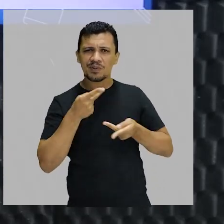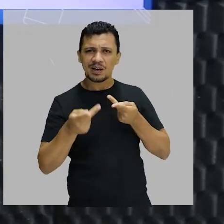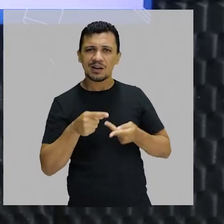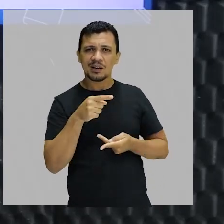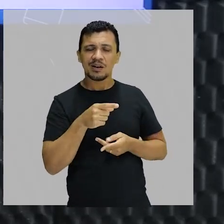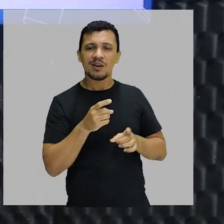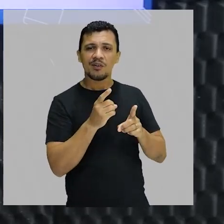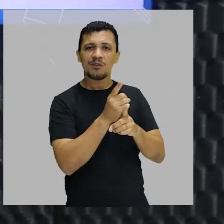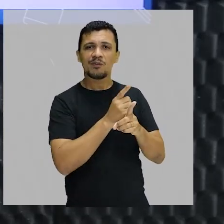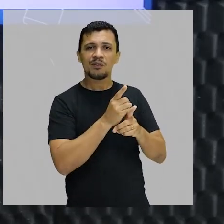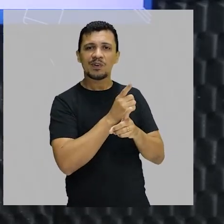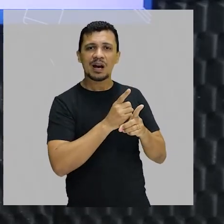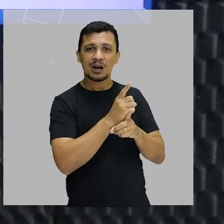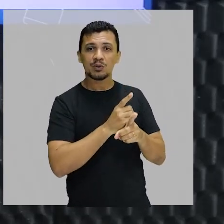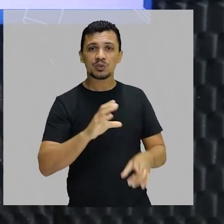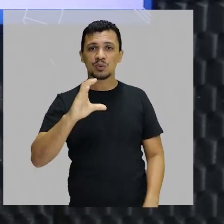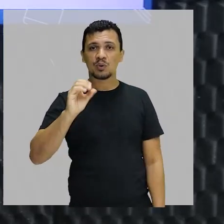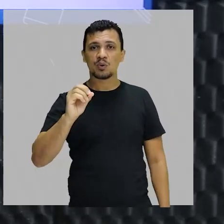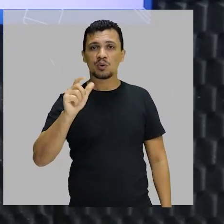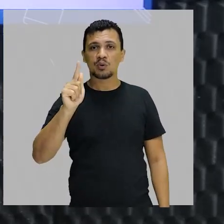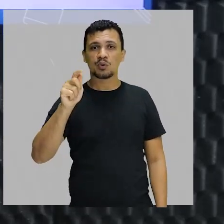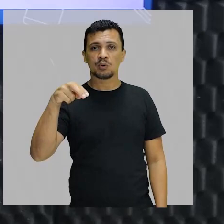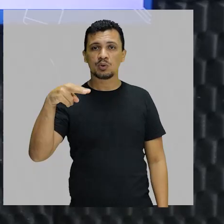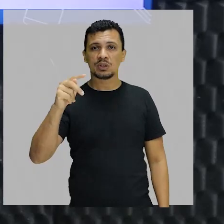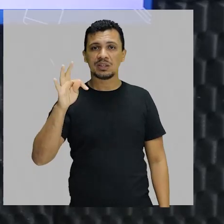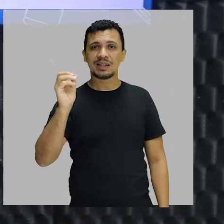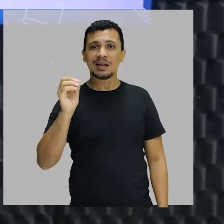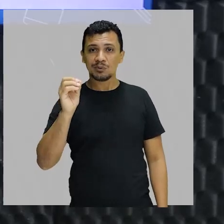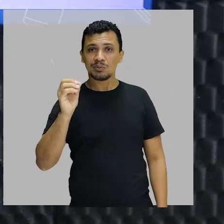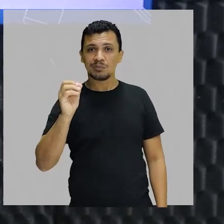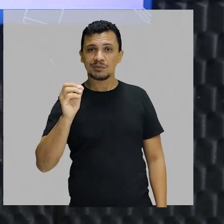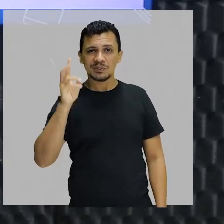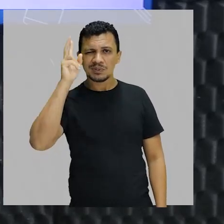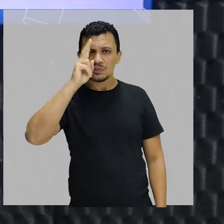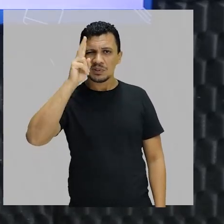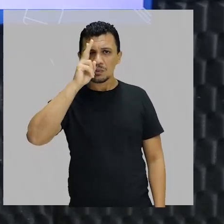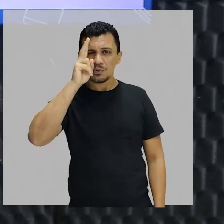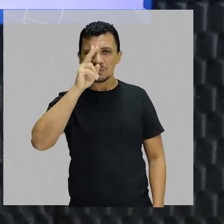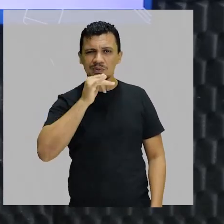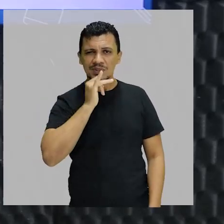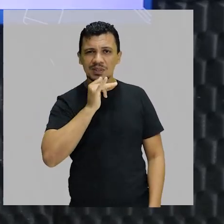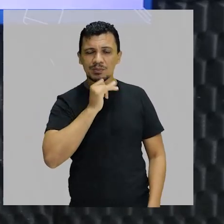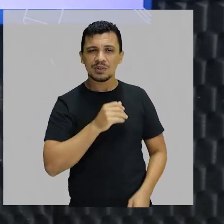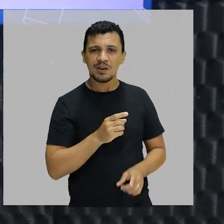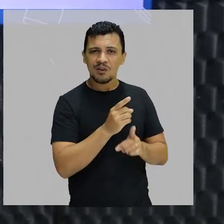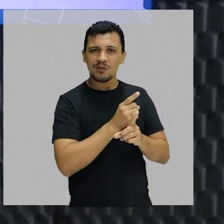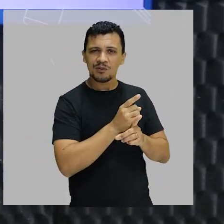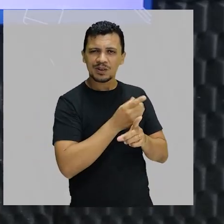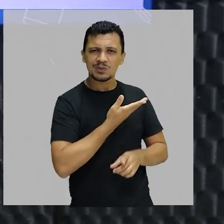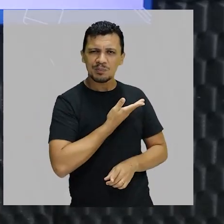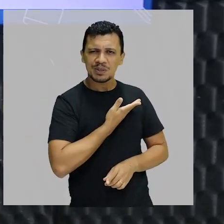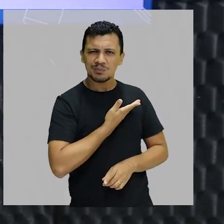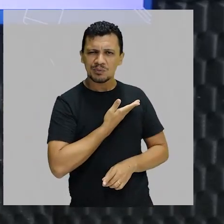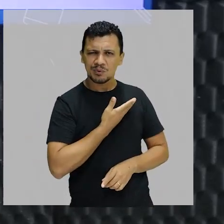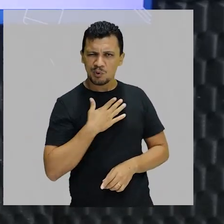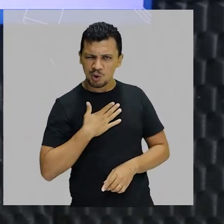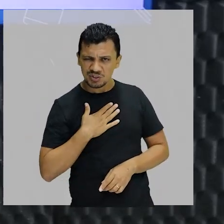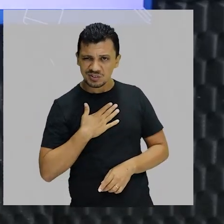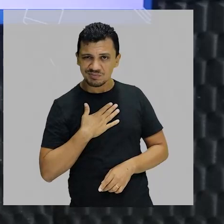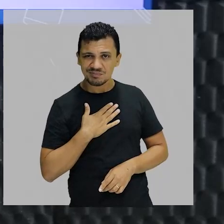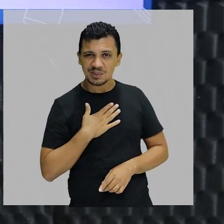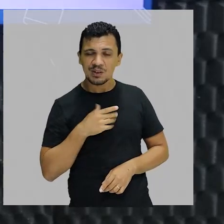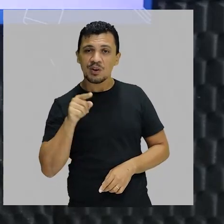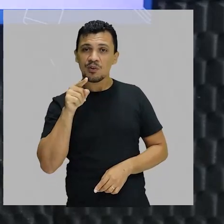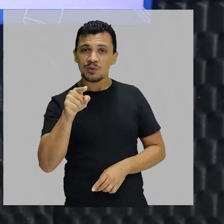falso cognato? Pois é, os falsos amigos. E eu volto a dizer, quem que gosta de ter falsos amigos? Pois é, então,